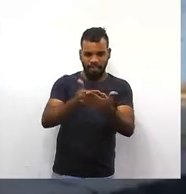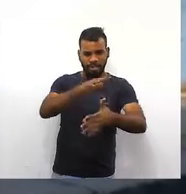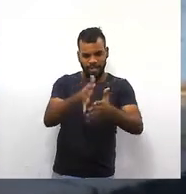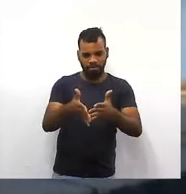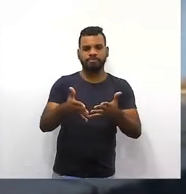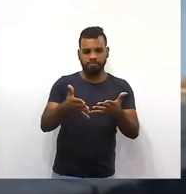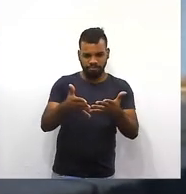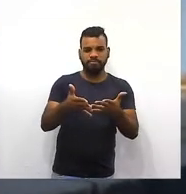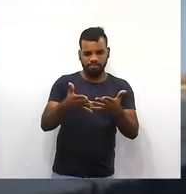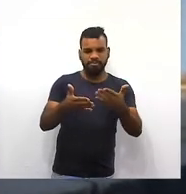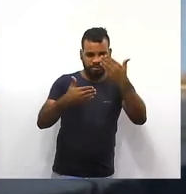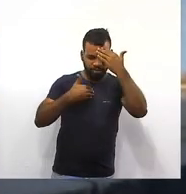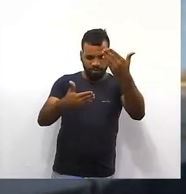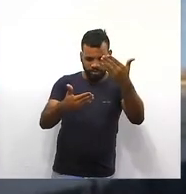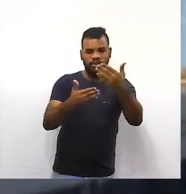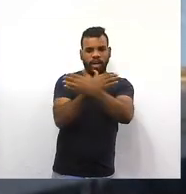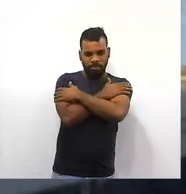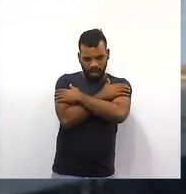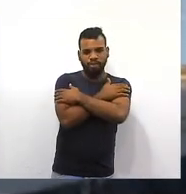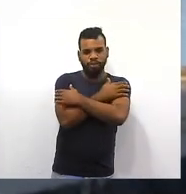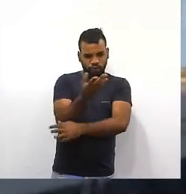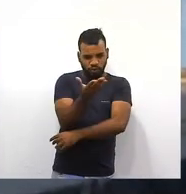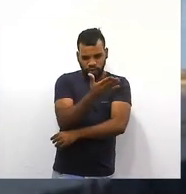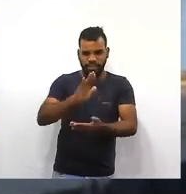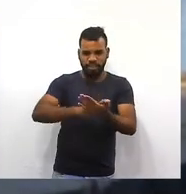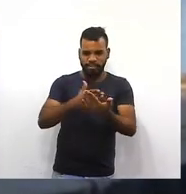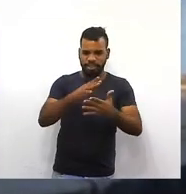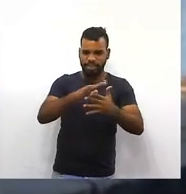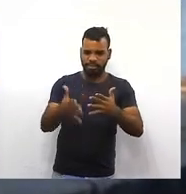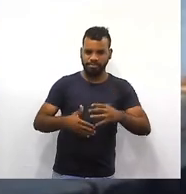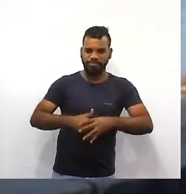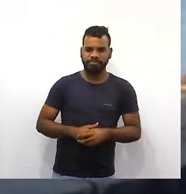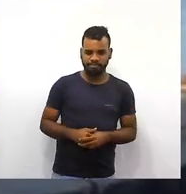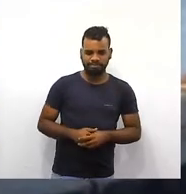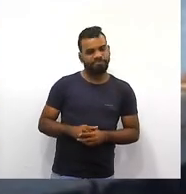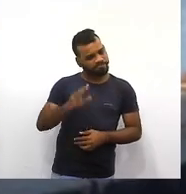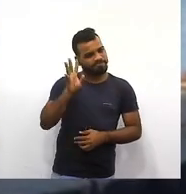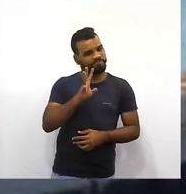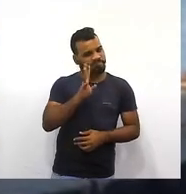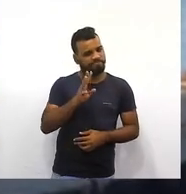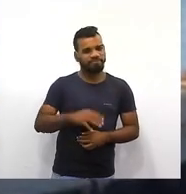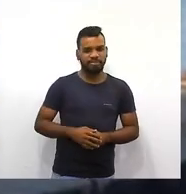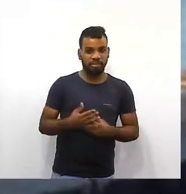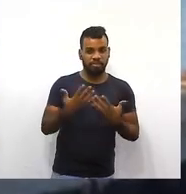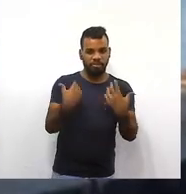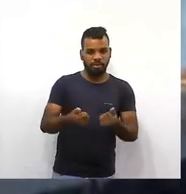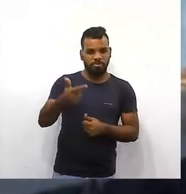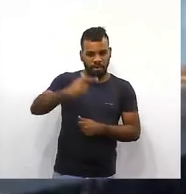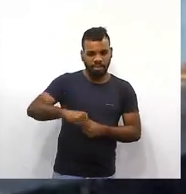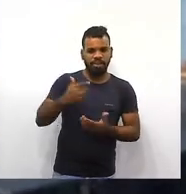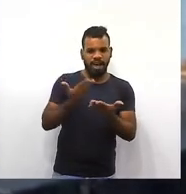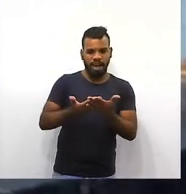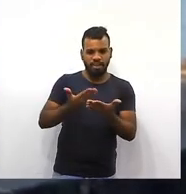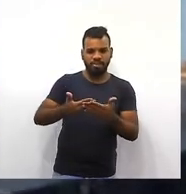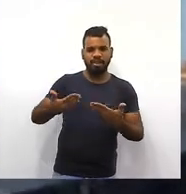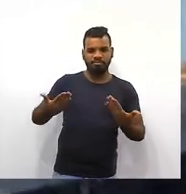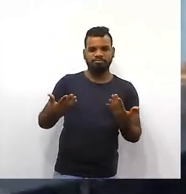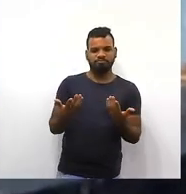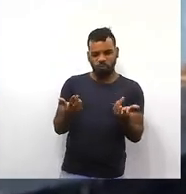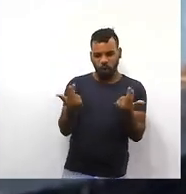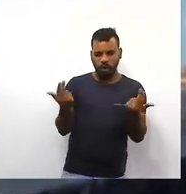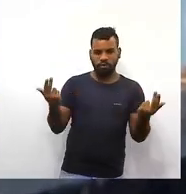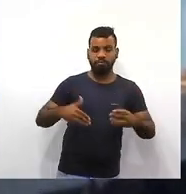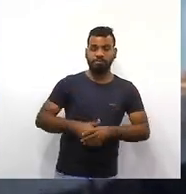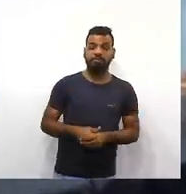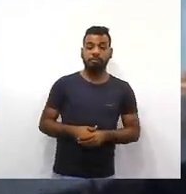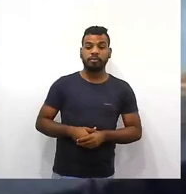transmissão, né? Um abraço para todo mundo aí, viu? Show de bola, que coisa legal. Vamos fazer mais isso, vamos fazer mais aulas interativas dessa forma.